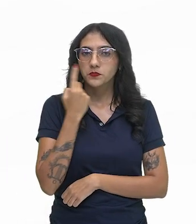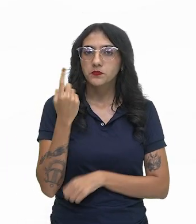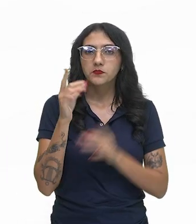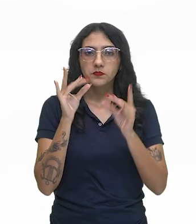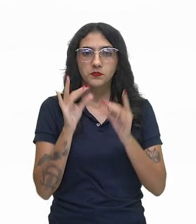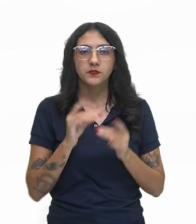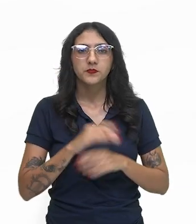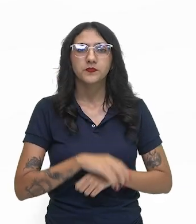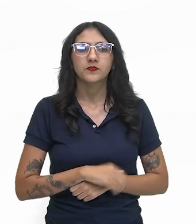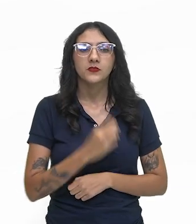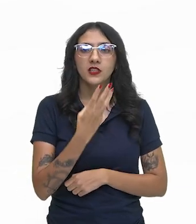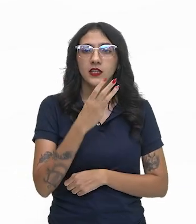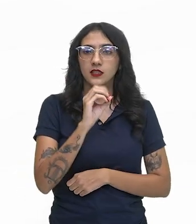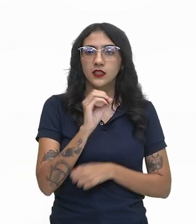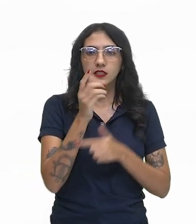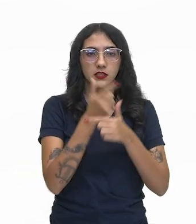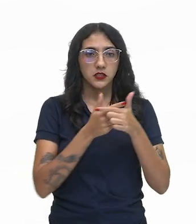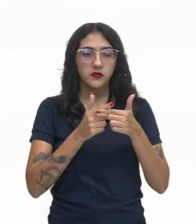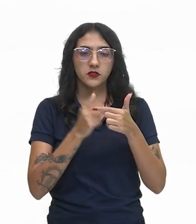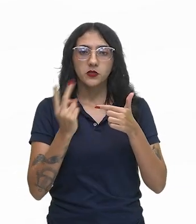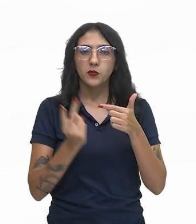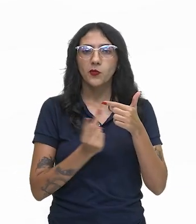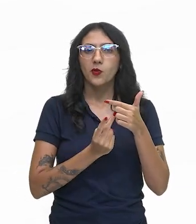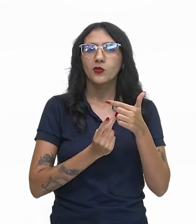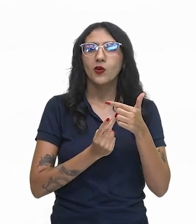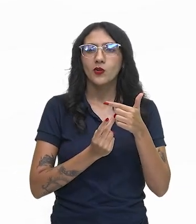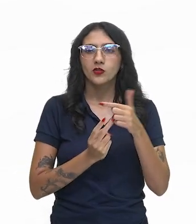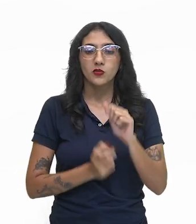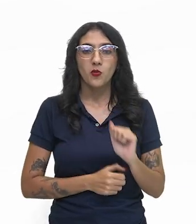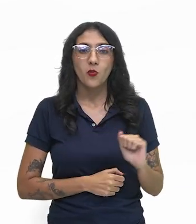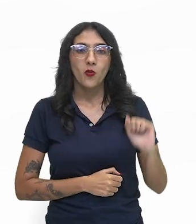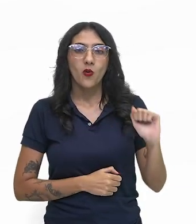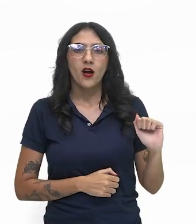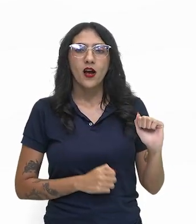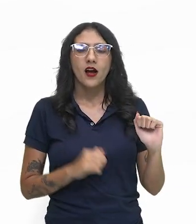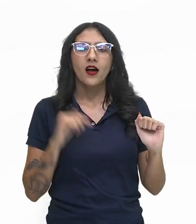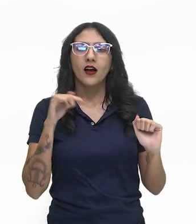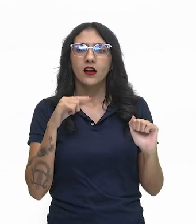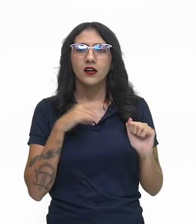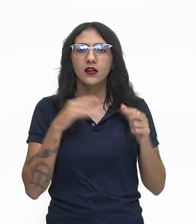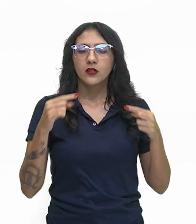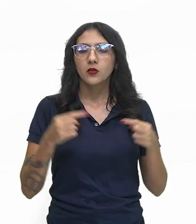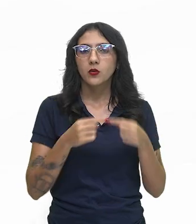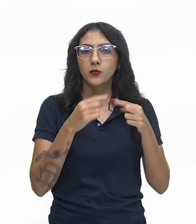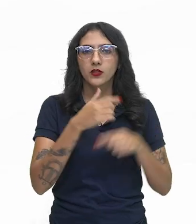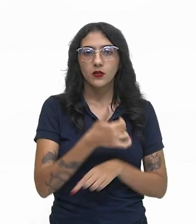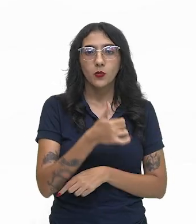30 dividido por 2, a minha aceleração equivale a